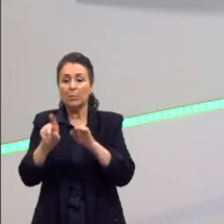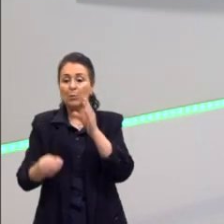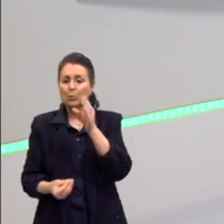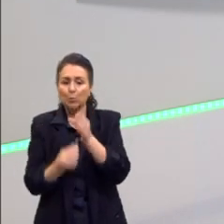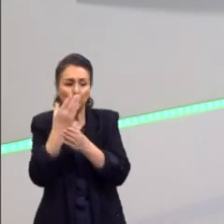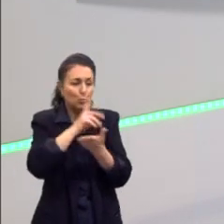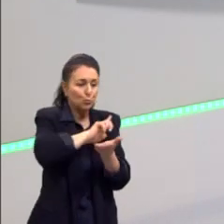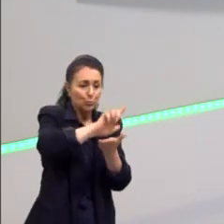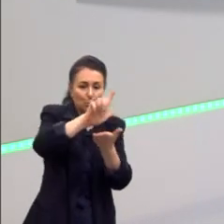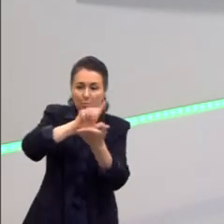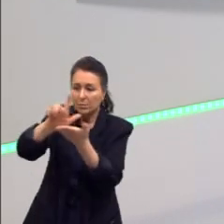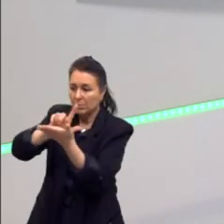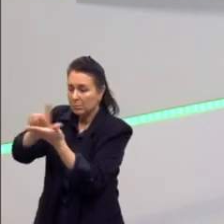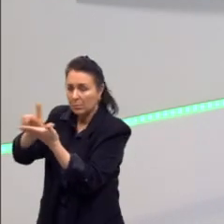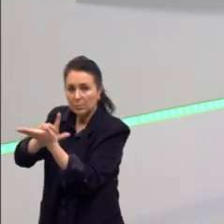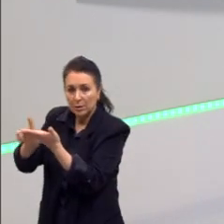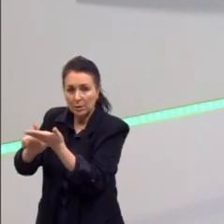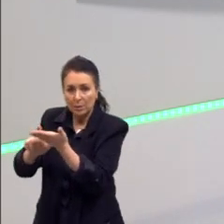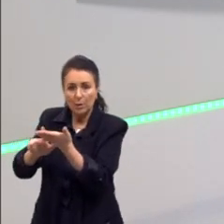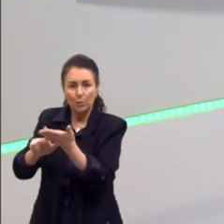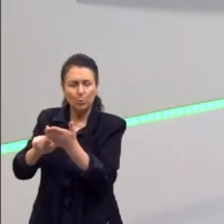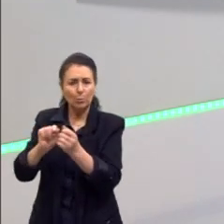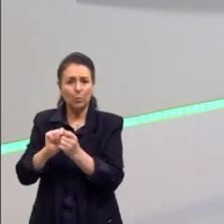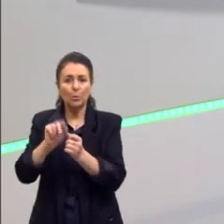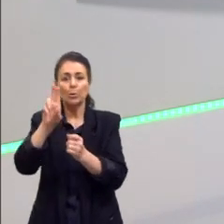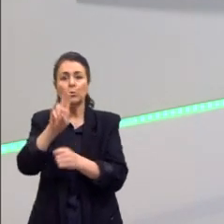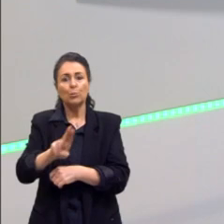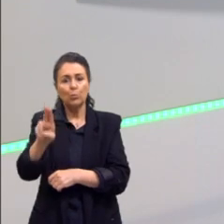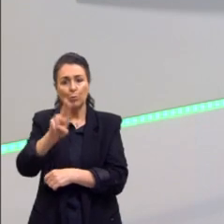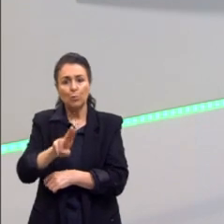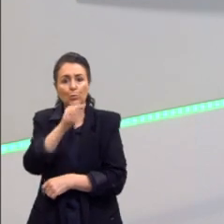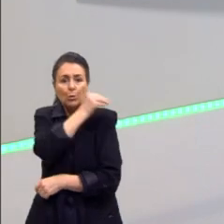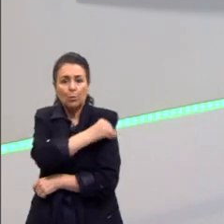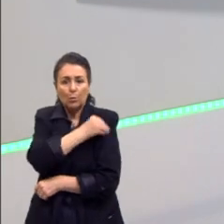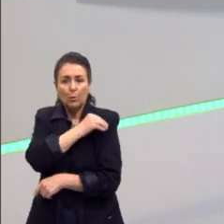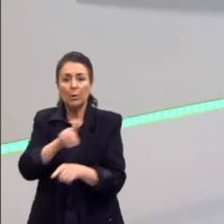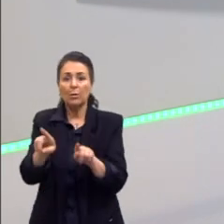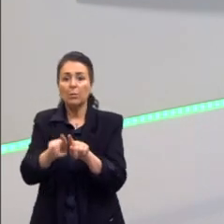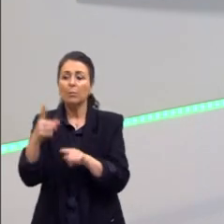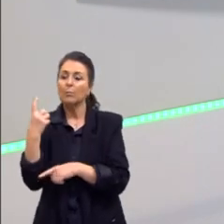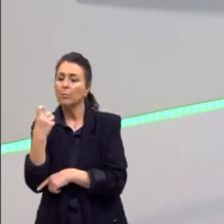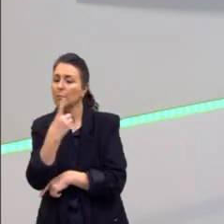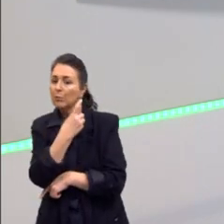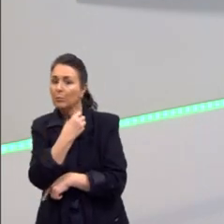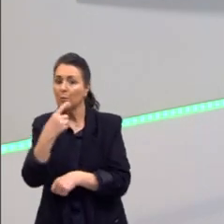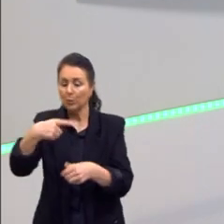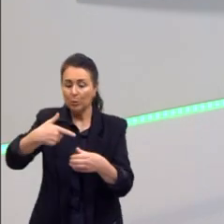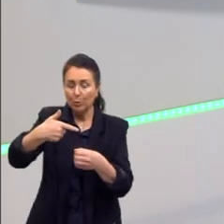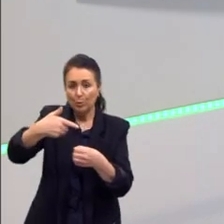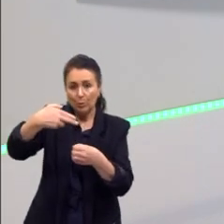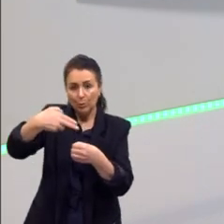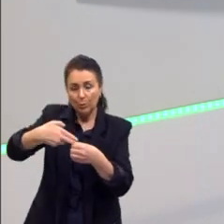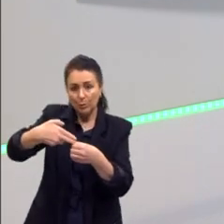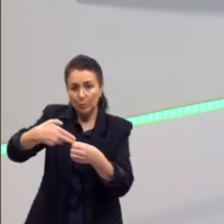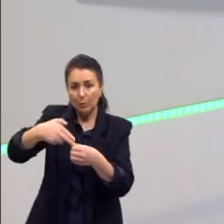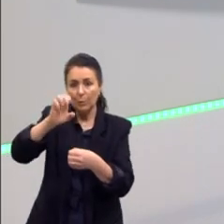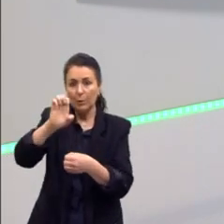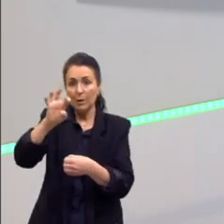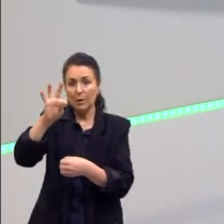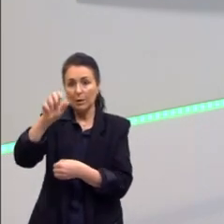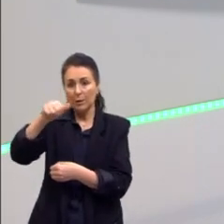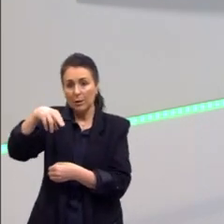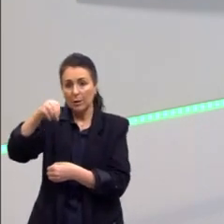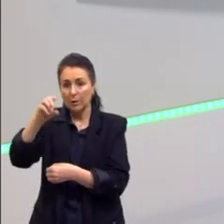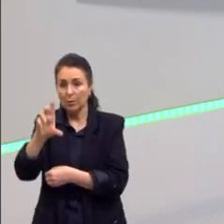produtos de limpeza é aquele álcool que é vendido para limpeza também a etanol perfumes combustível então é canal é muito